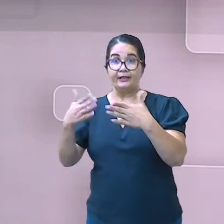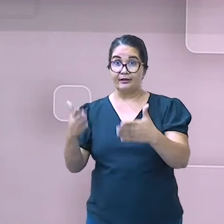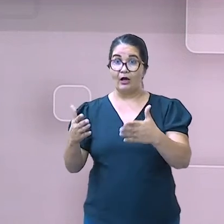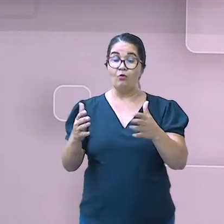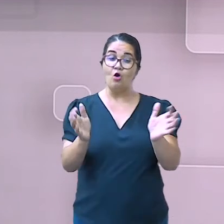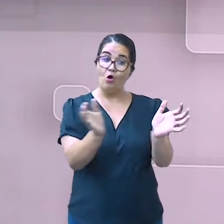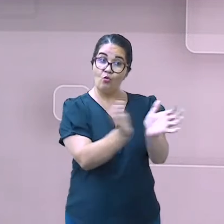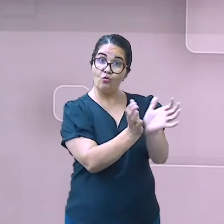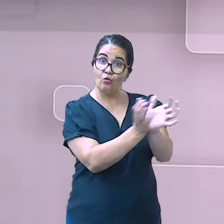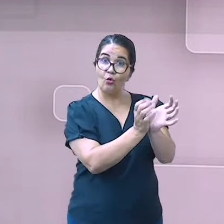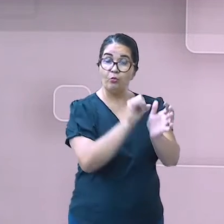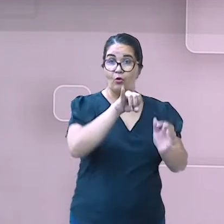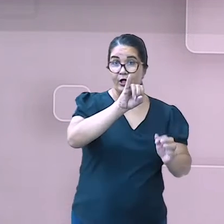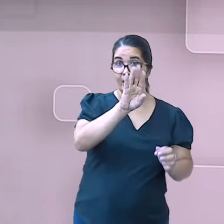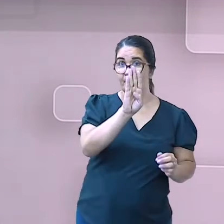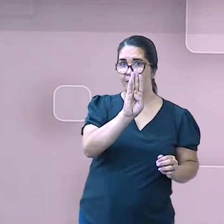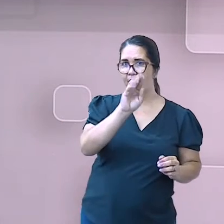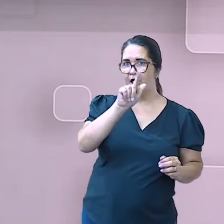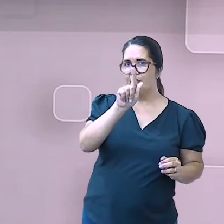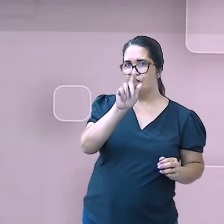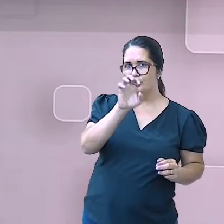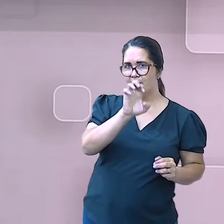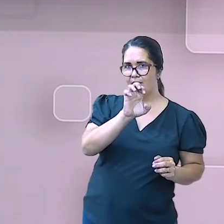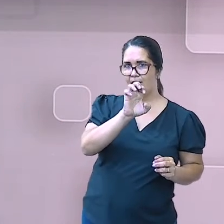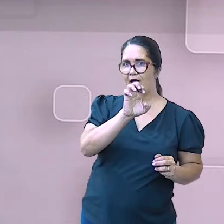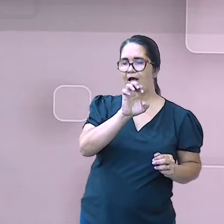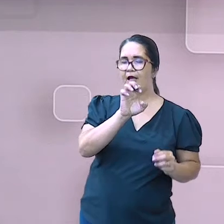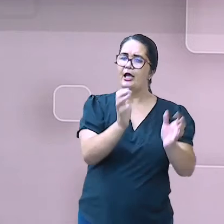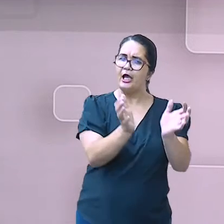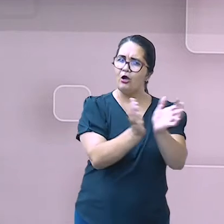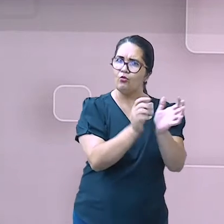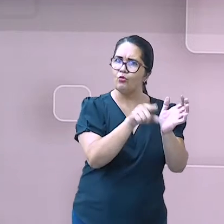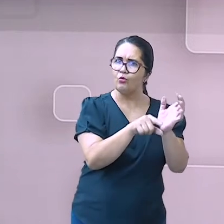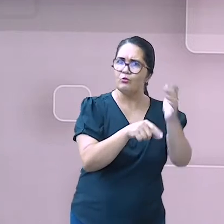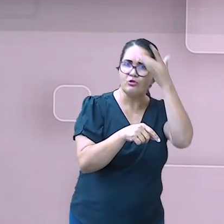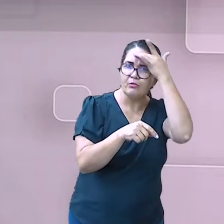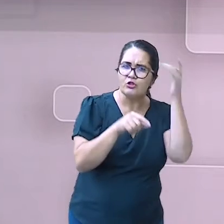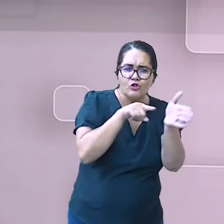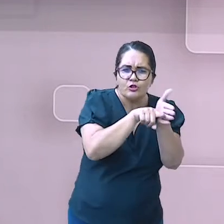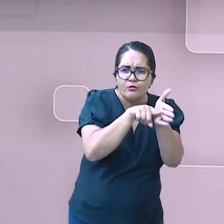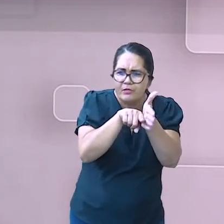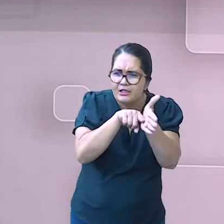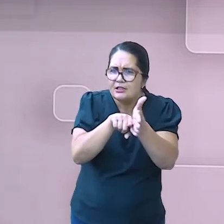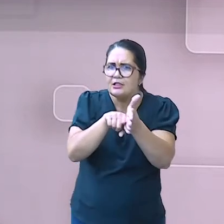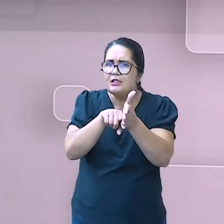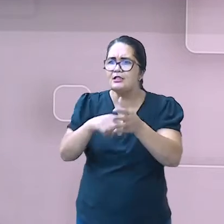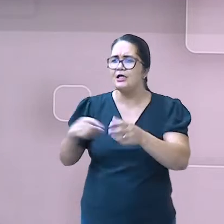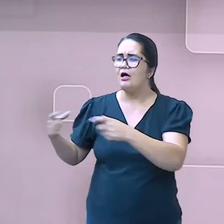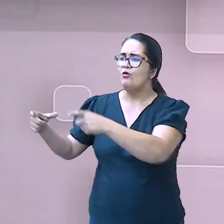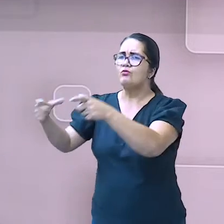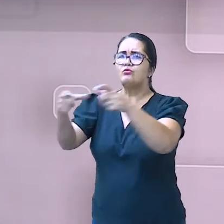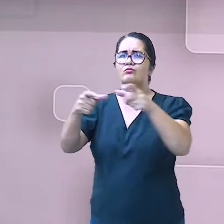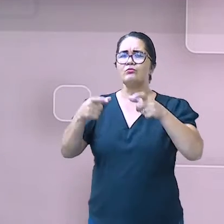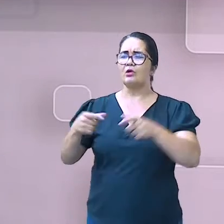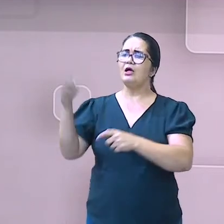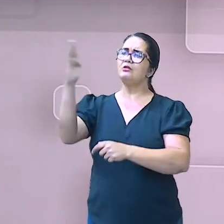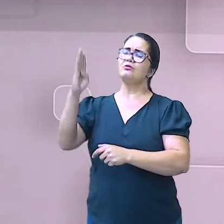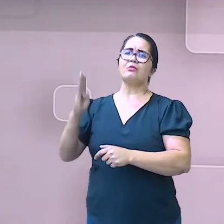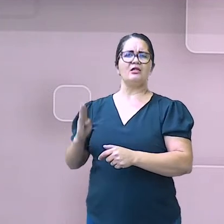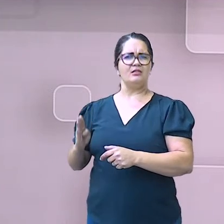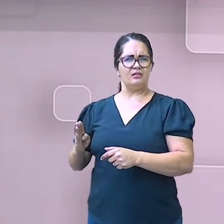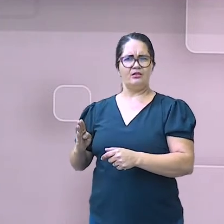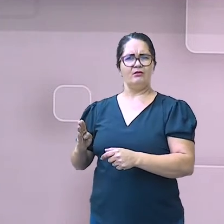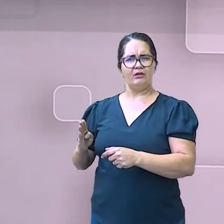políticas públicas específicas para aquela área. Políticas públicas específicas para a parte do norte,